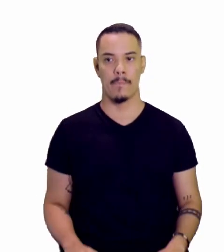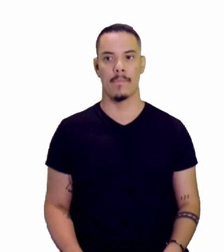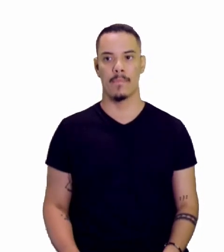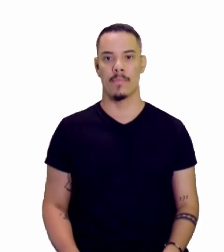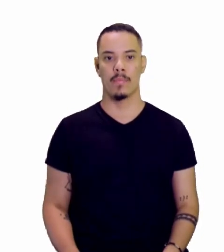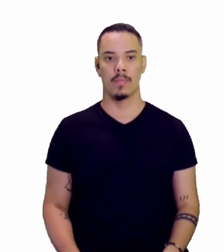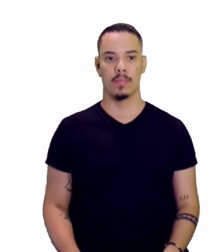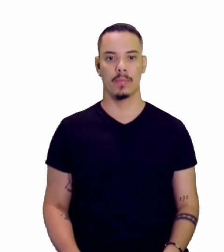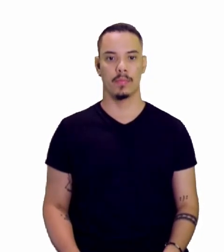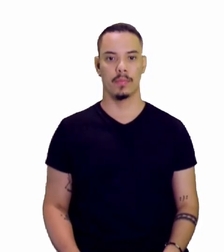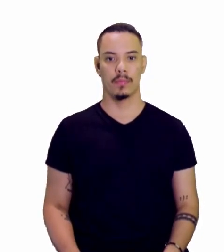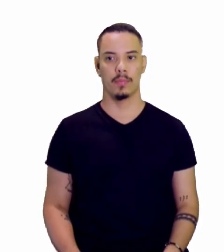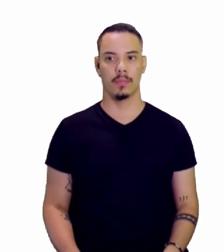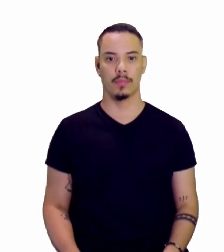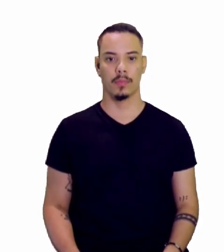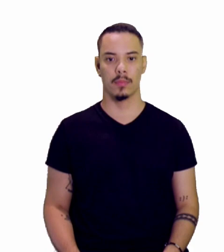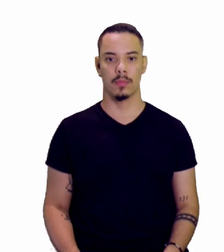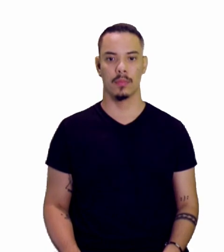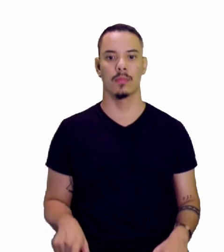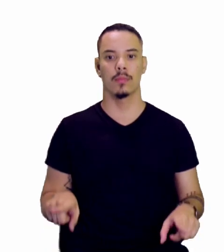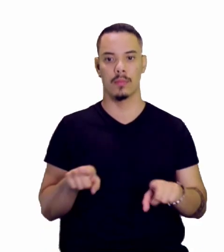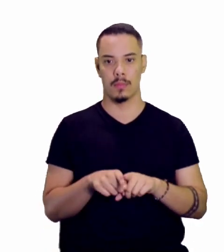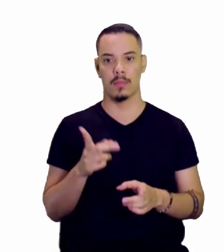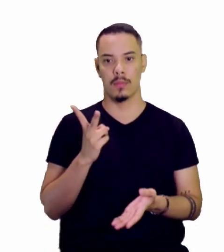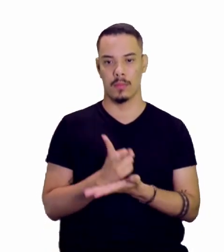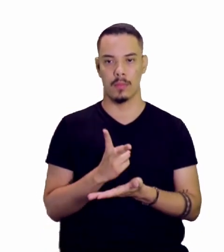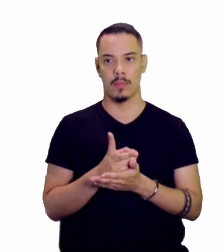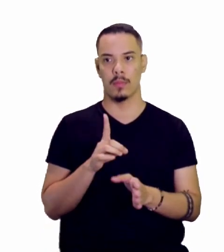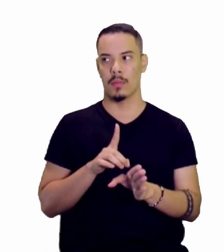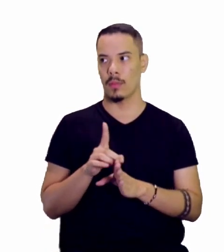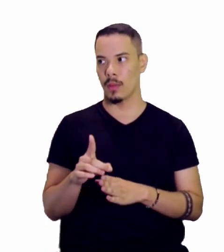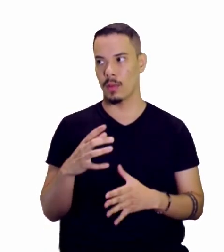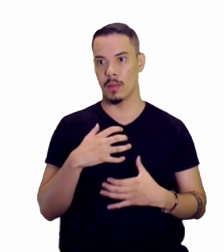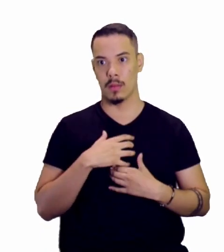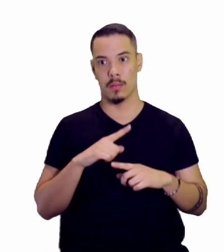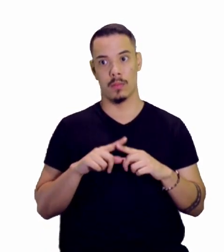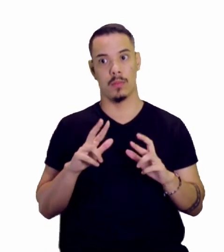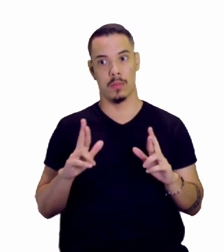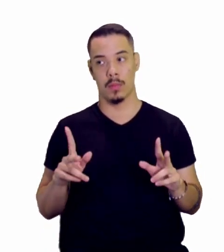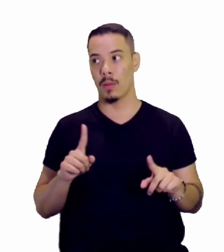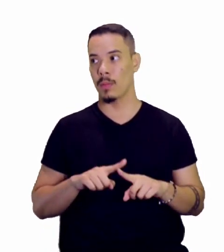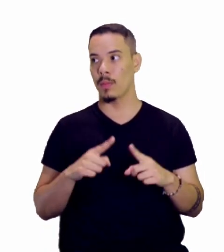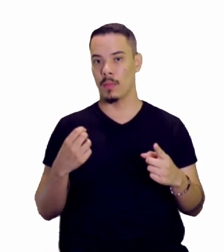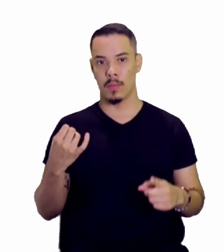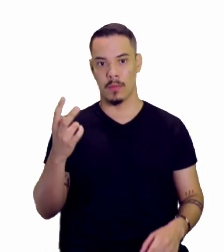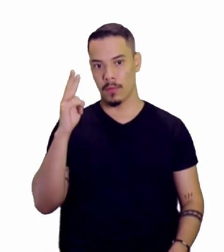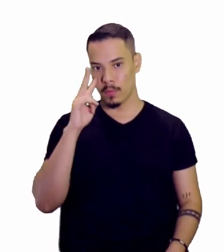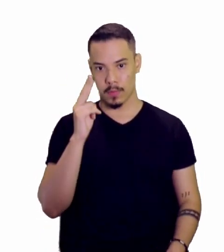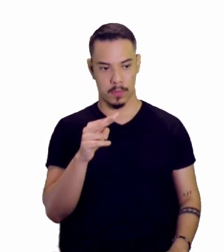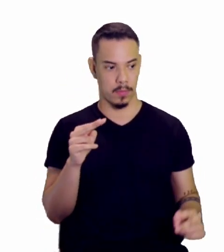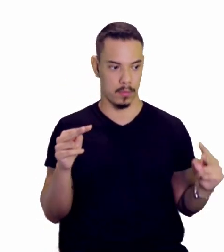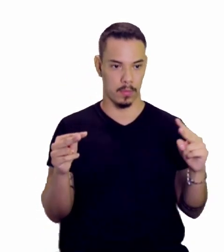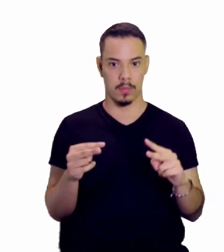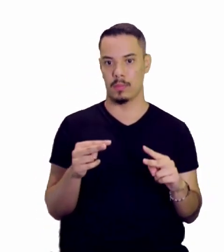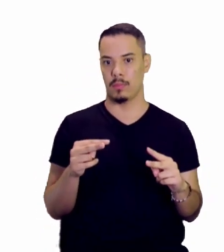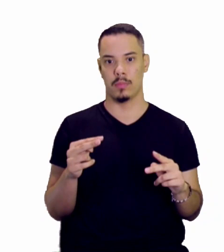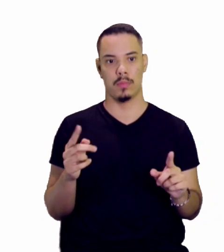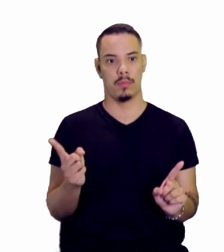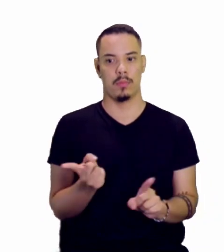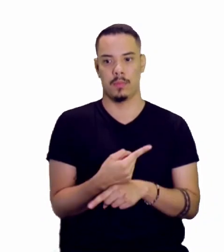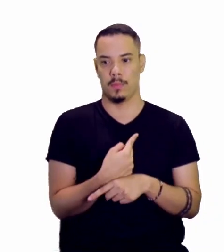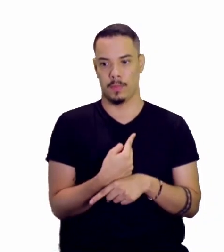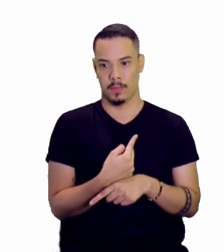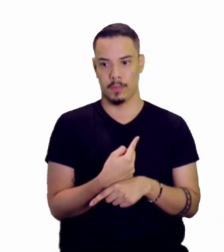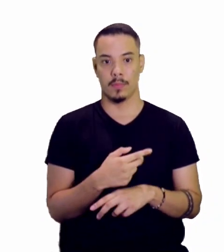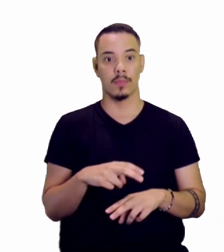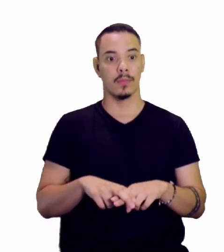aqui a gente tem na mesma direção e sentido quando A e B. Mas, se a gente for olhar de A para B, sentidos opostos, né?